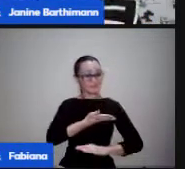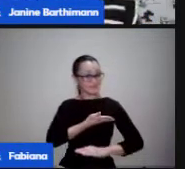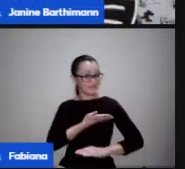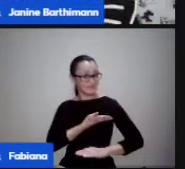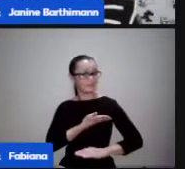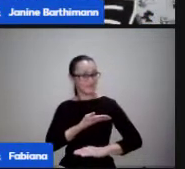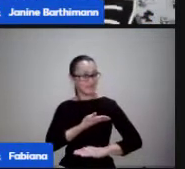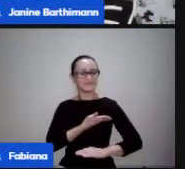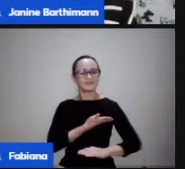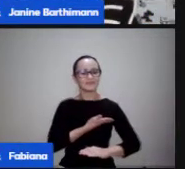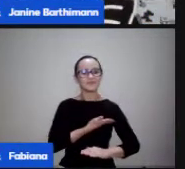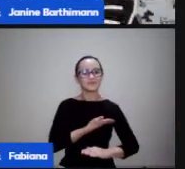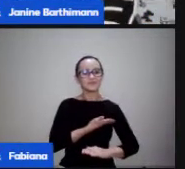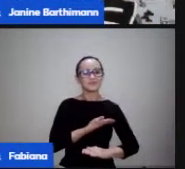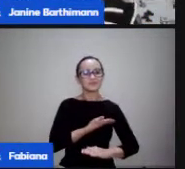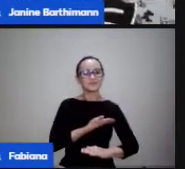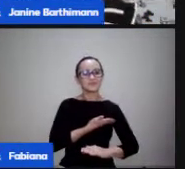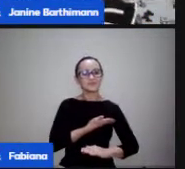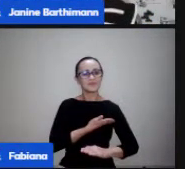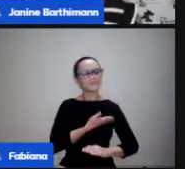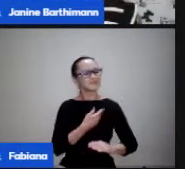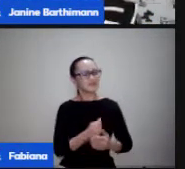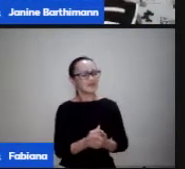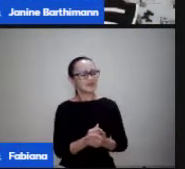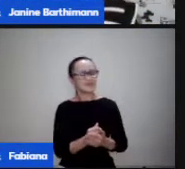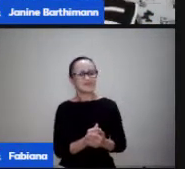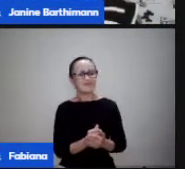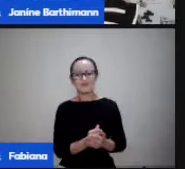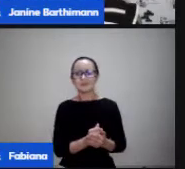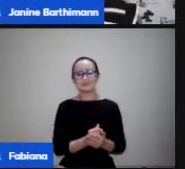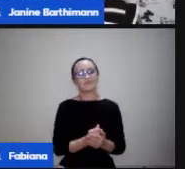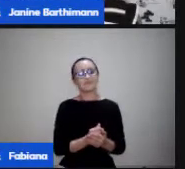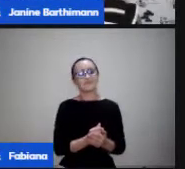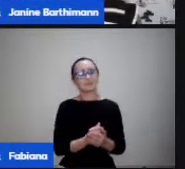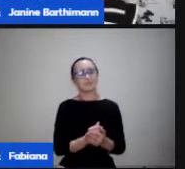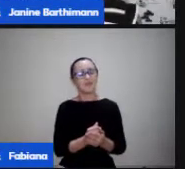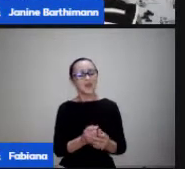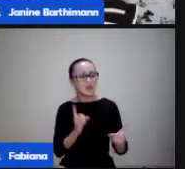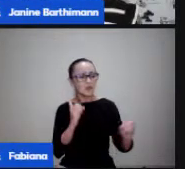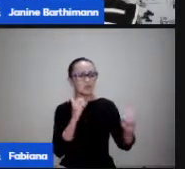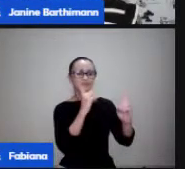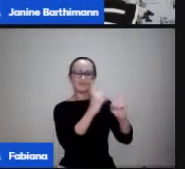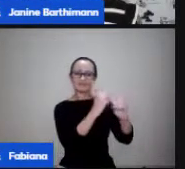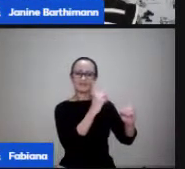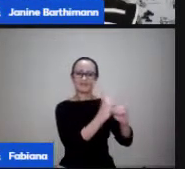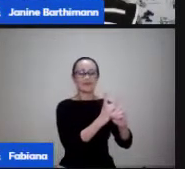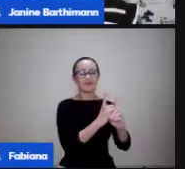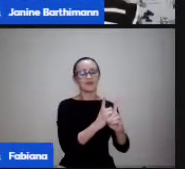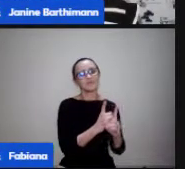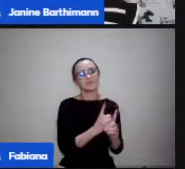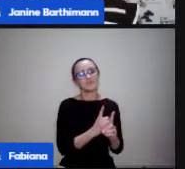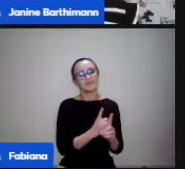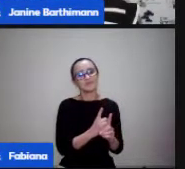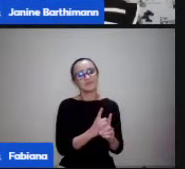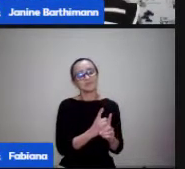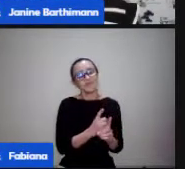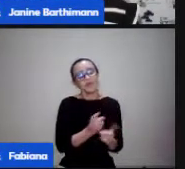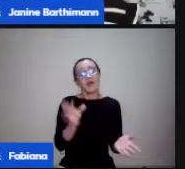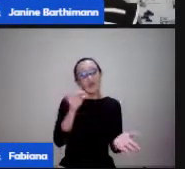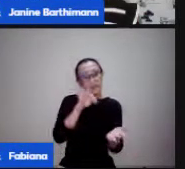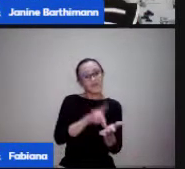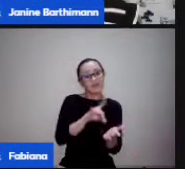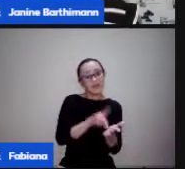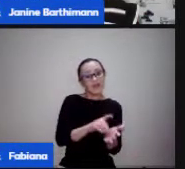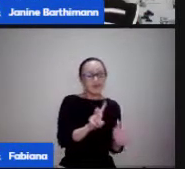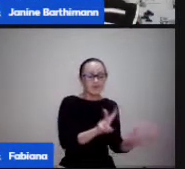de ver uns aos outros todos os dias, mesmo que de modo escalonado. Isso